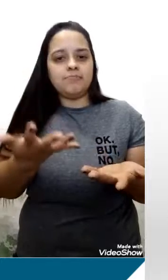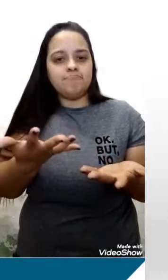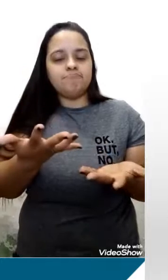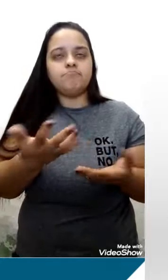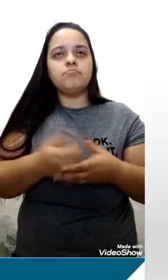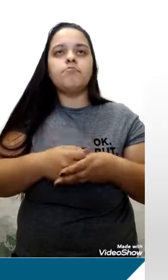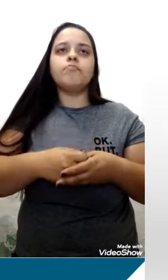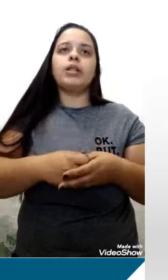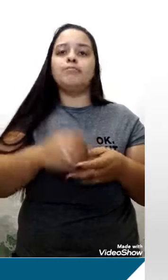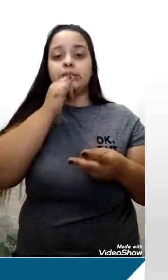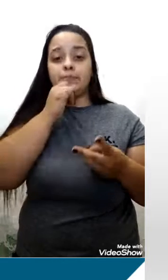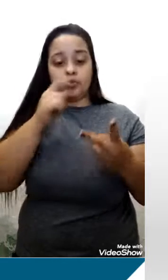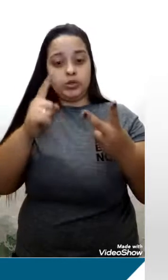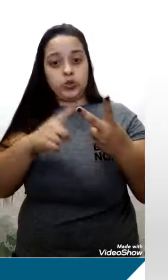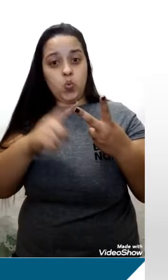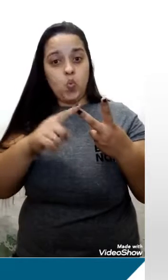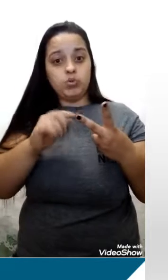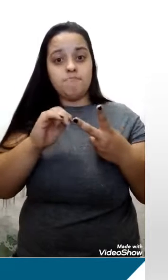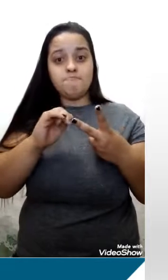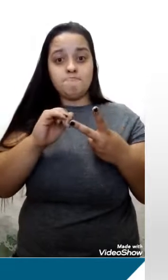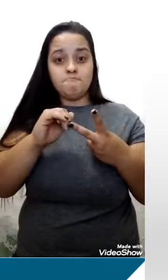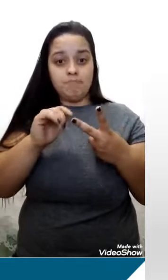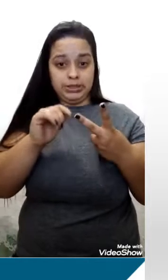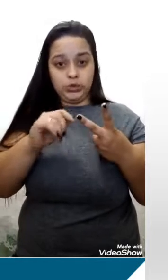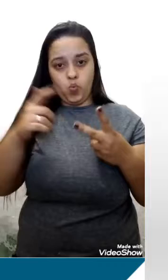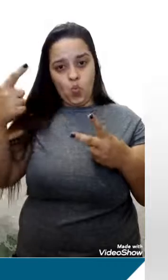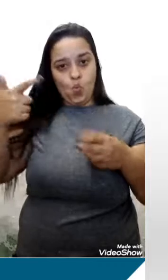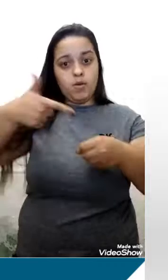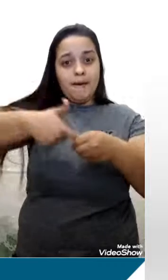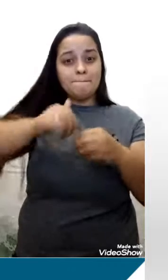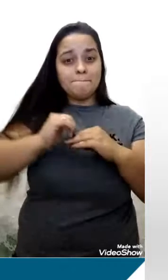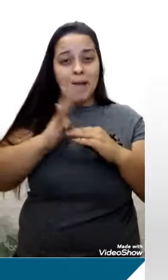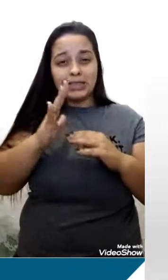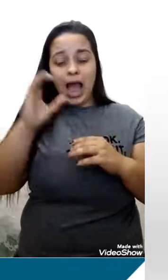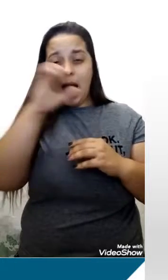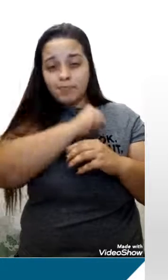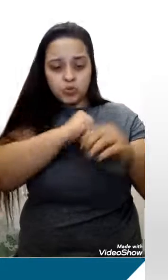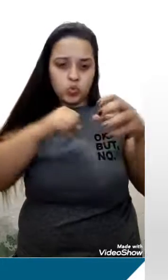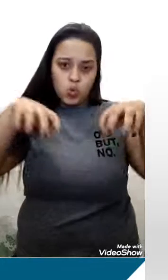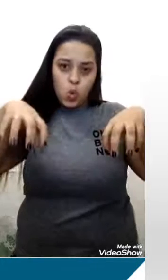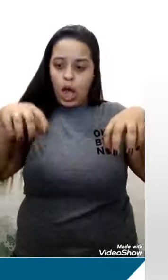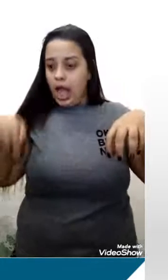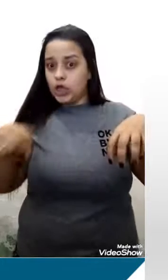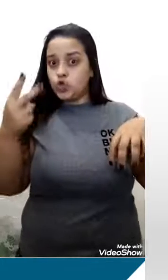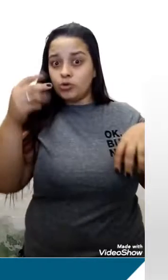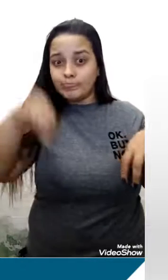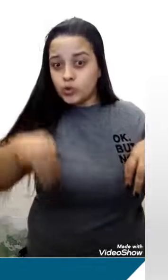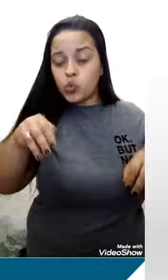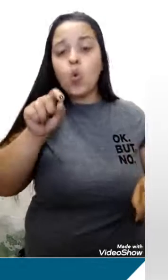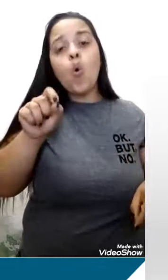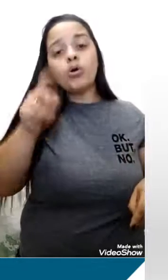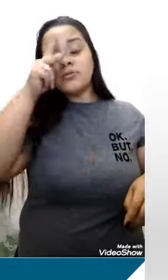que nós citamos, a bomba consegue encher o tanque de gasolina mais rápido, ou seja, em 2